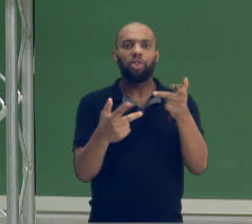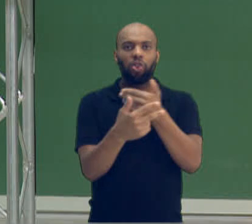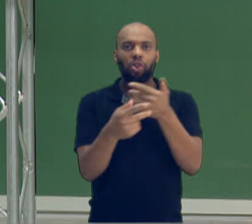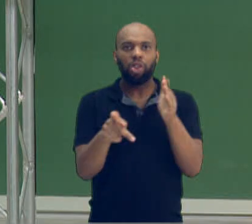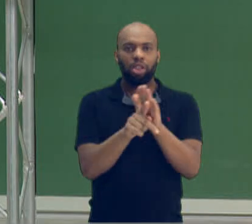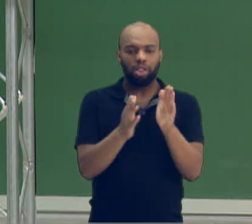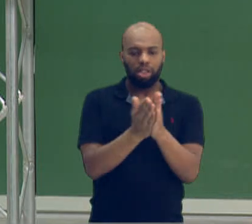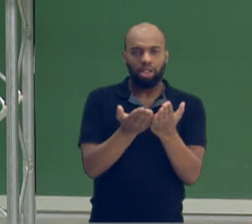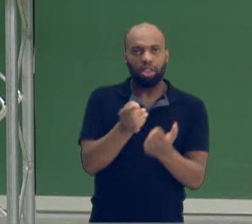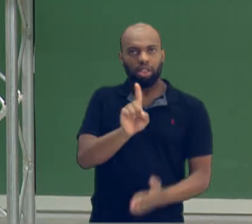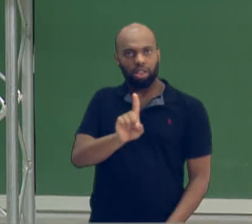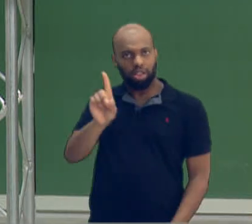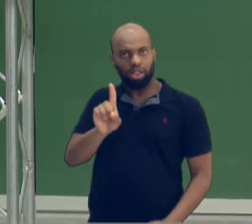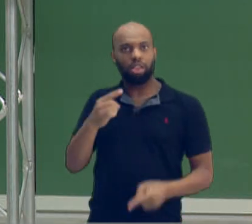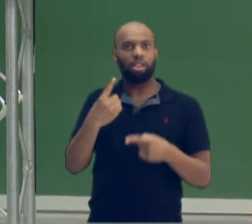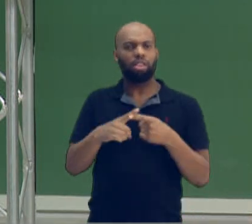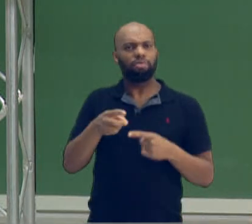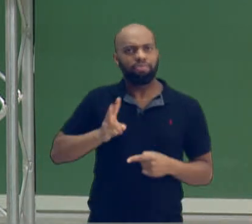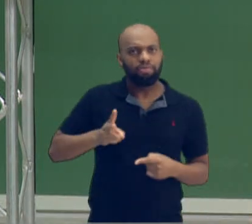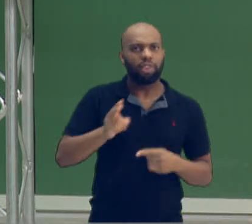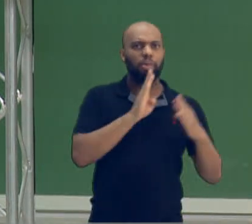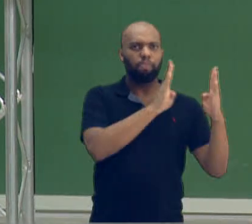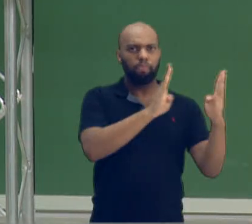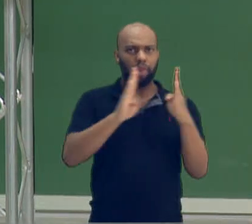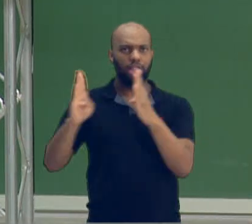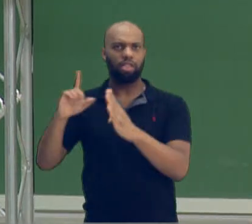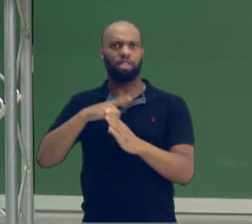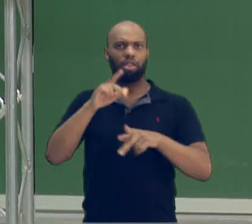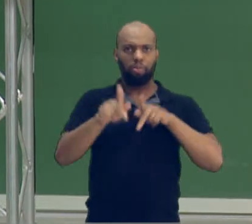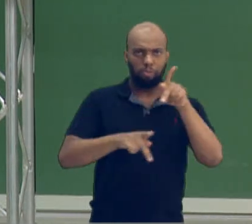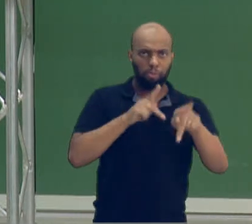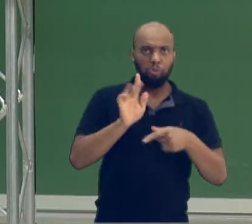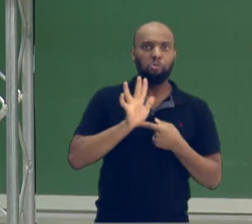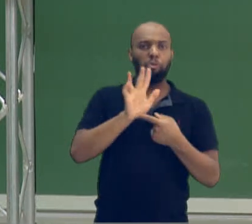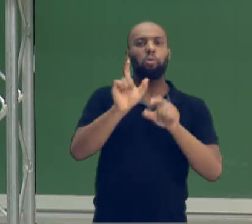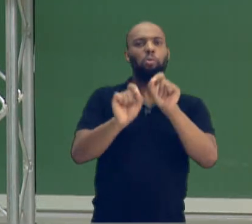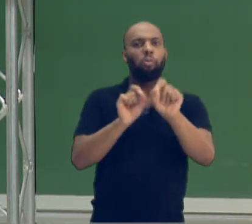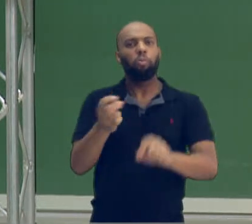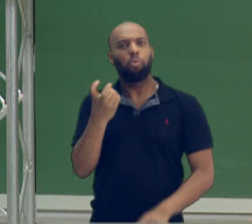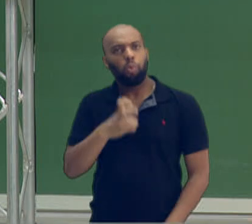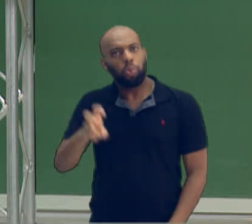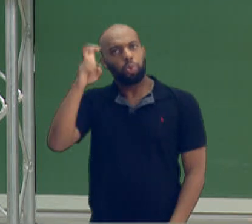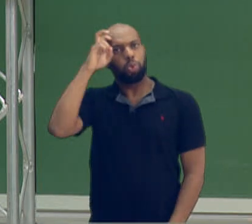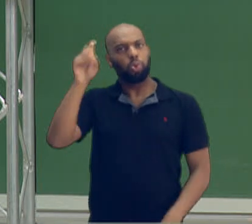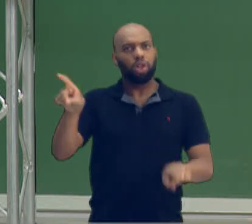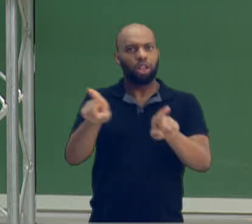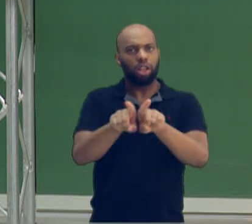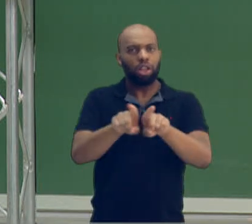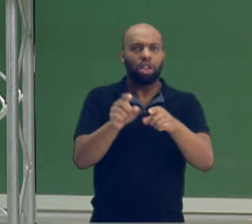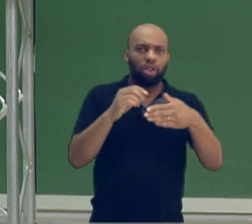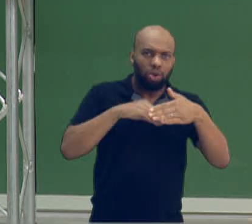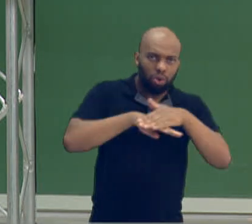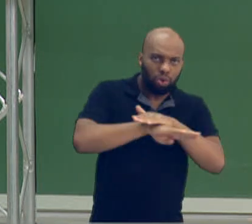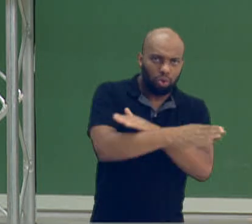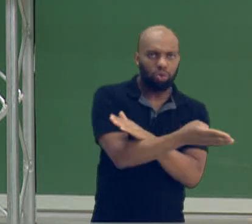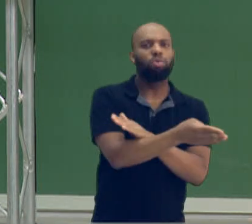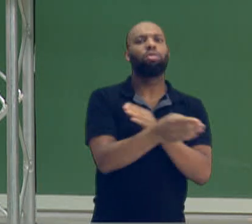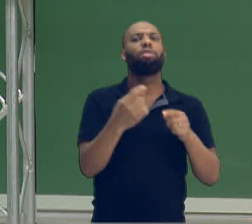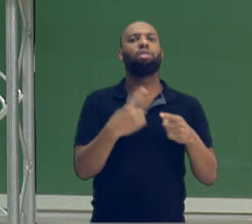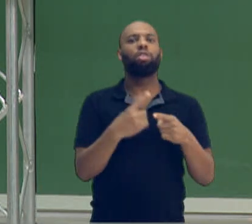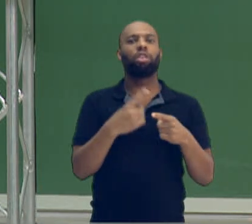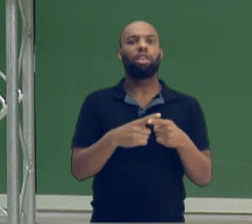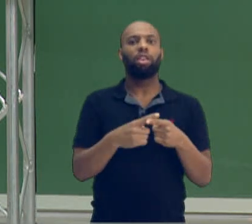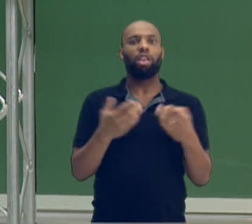em cada época, todo o povo, né, vai ter a retratação da sua cultura, dos seus costumes, né? Então, a gente vai ver aqui no